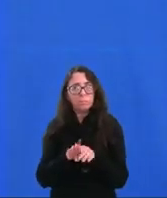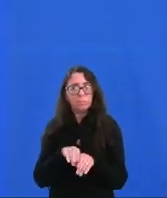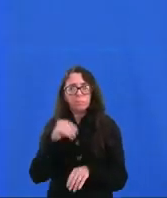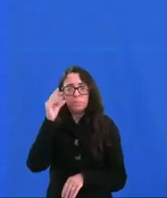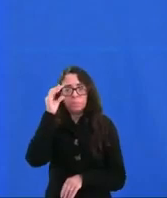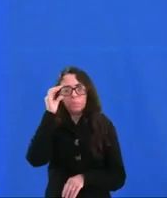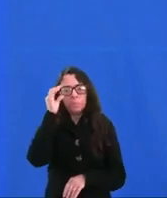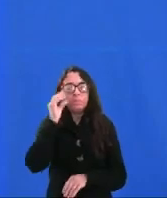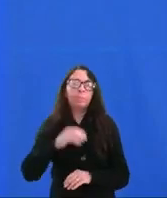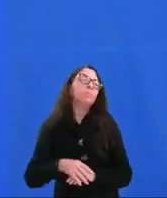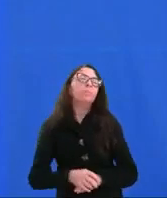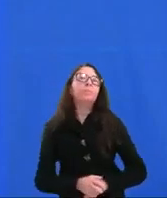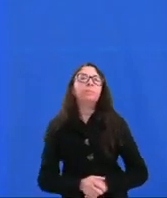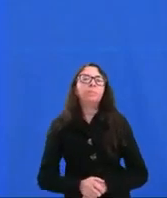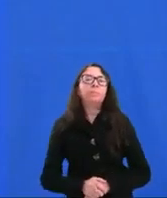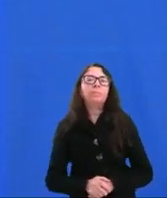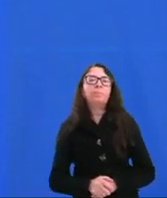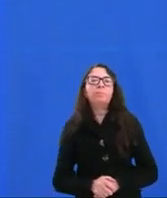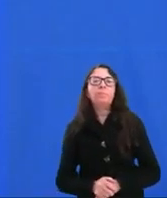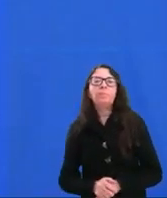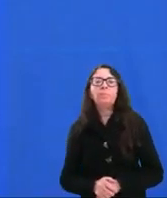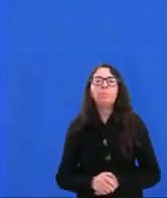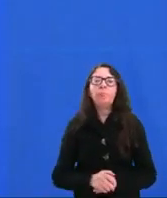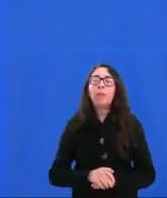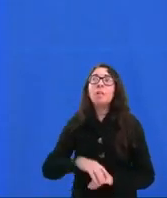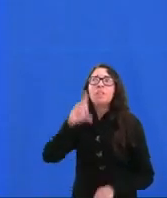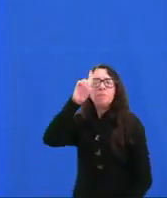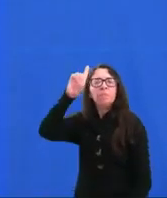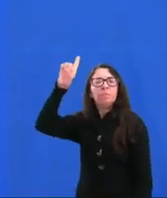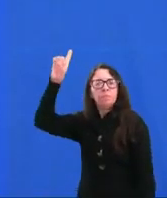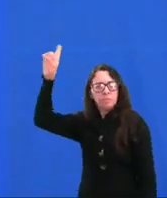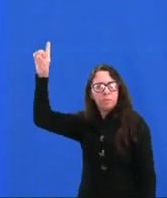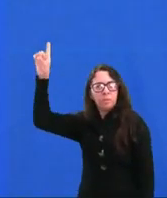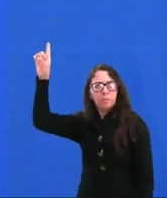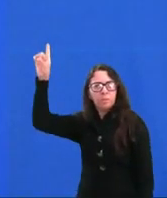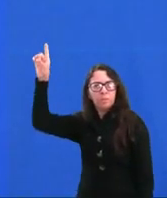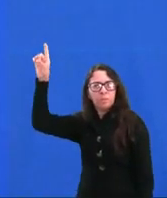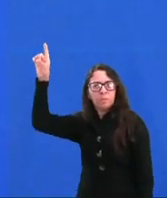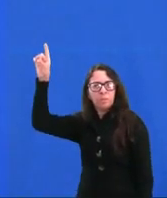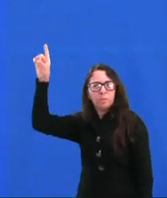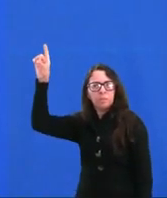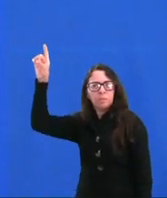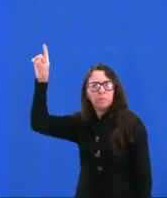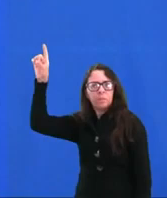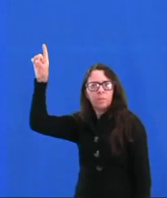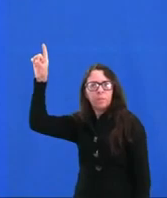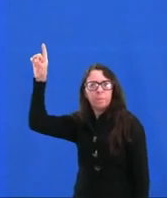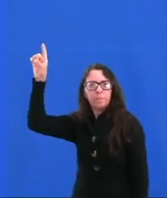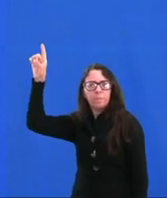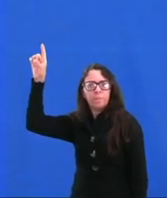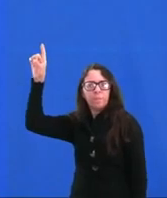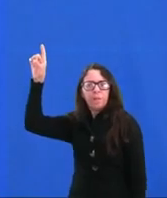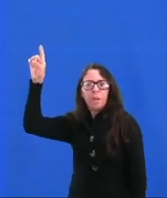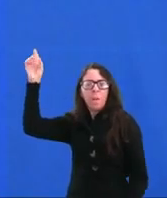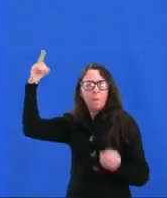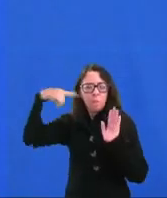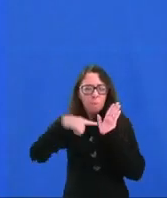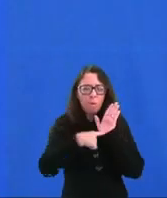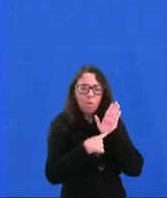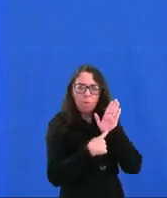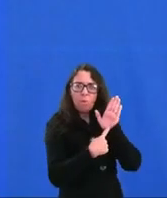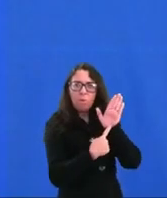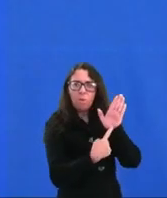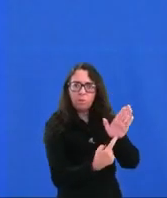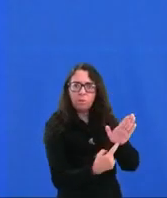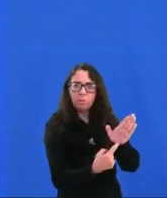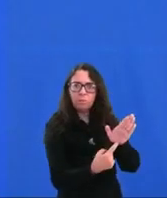que a igreja conclua uma tarefa iniciada, mesmo que isso provoque a sua divisão?